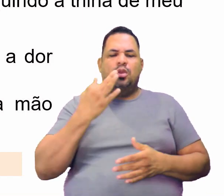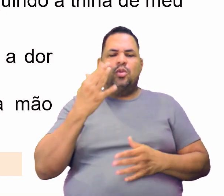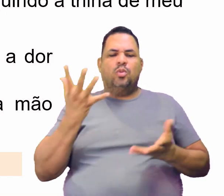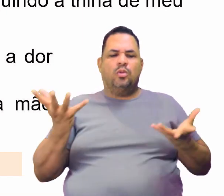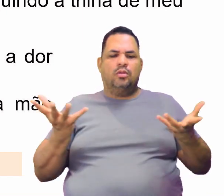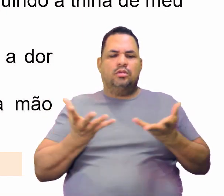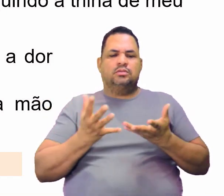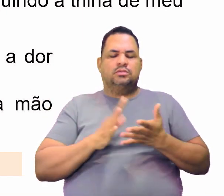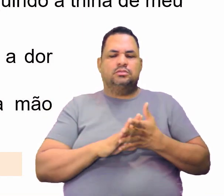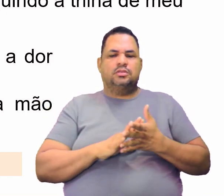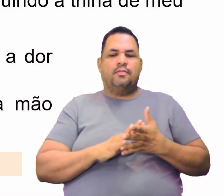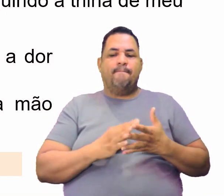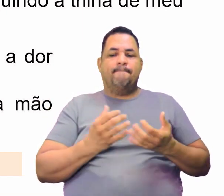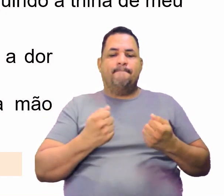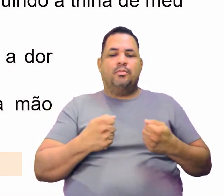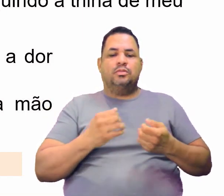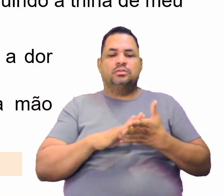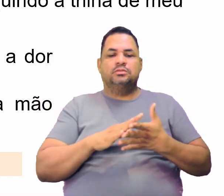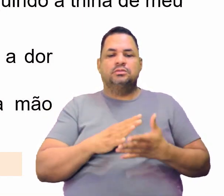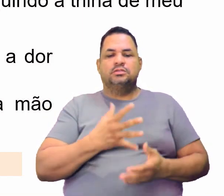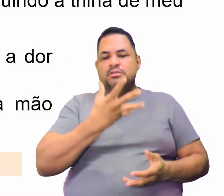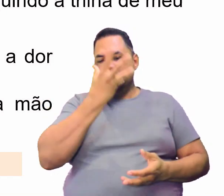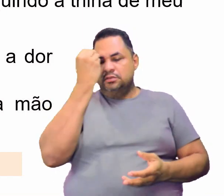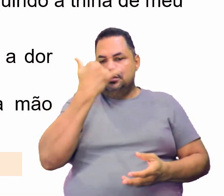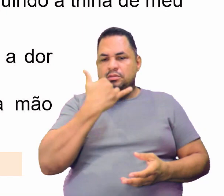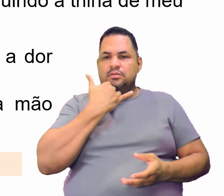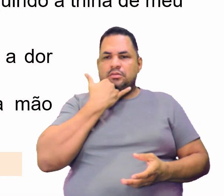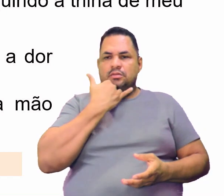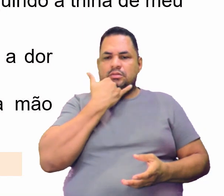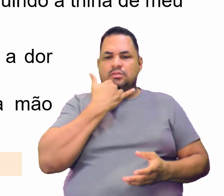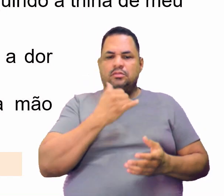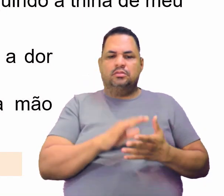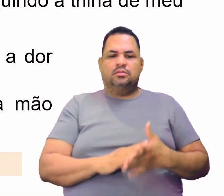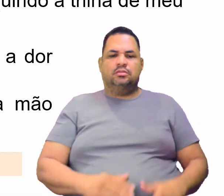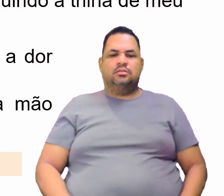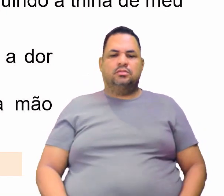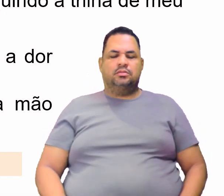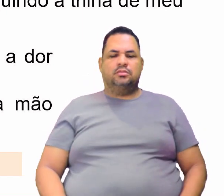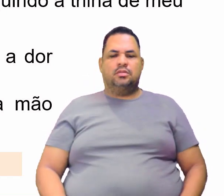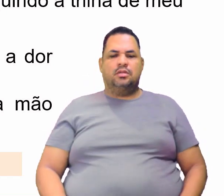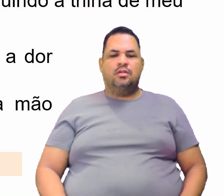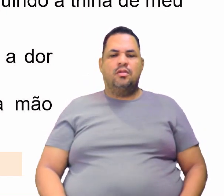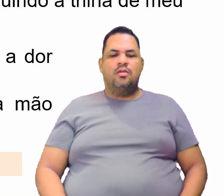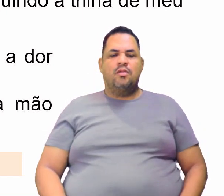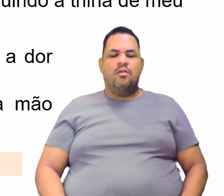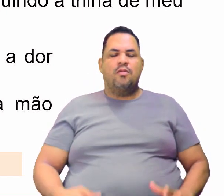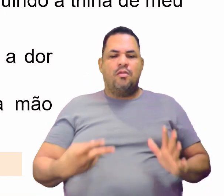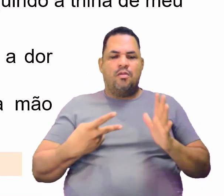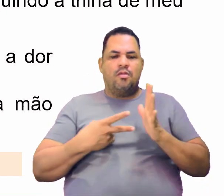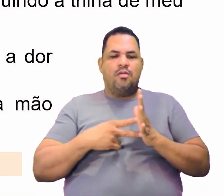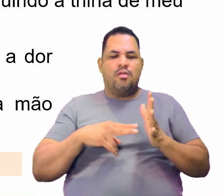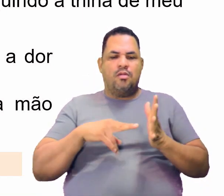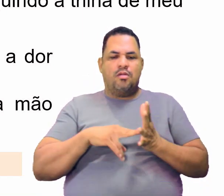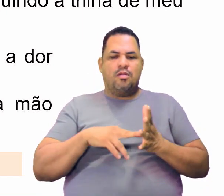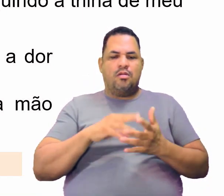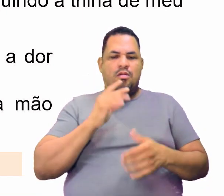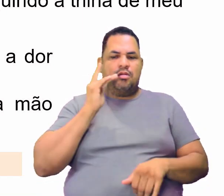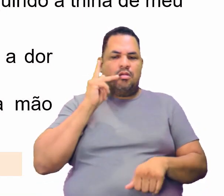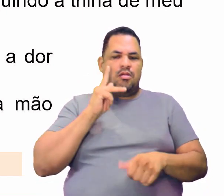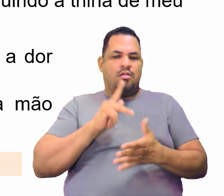no perdão. Então, o que é falado aí está escrito na linguagem denotativa, que é o sentido